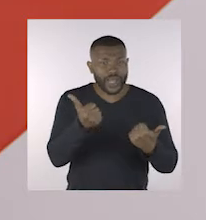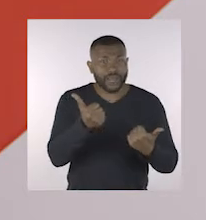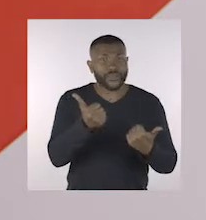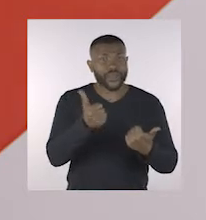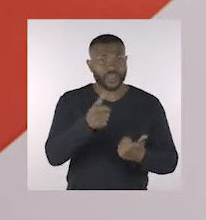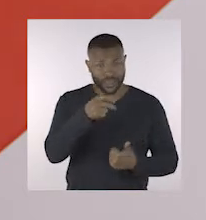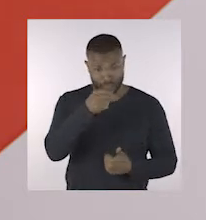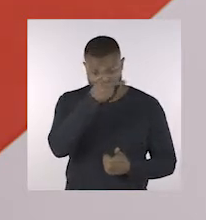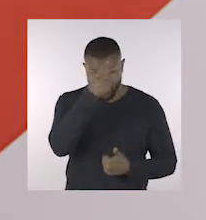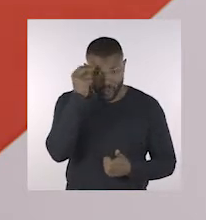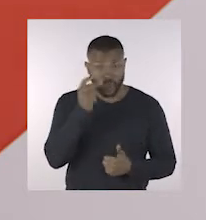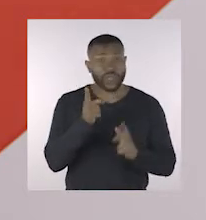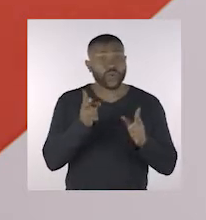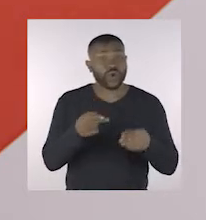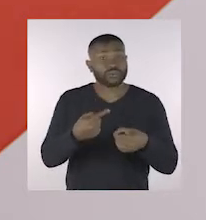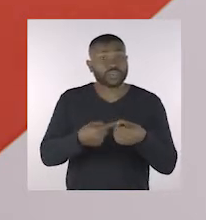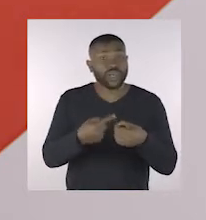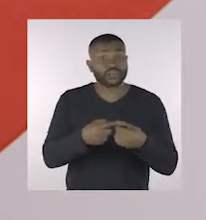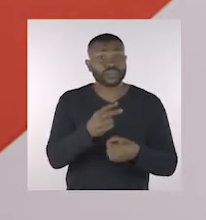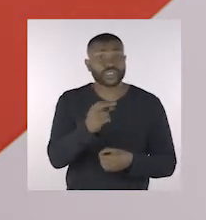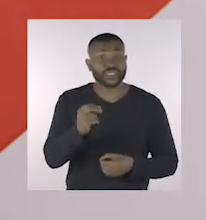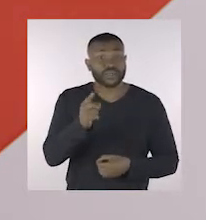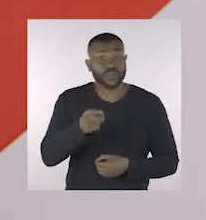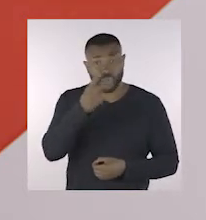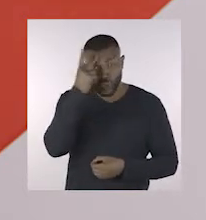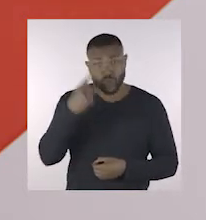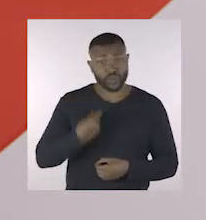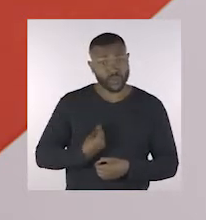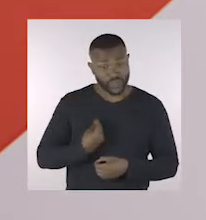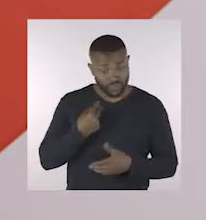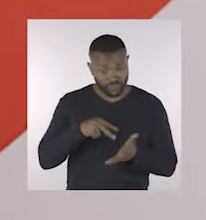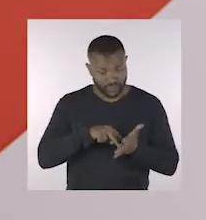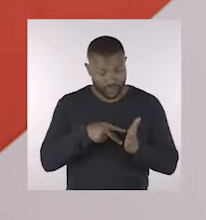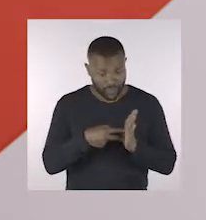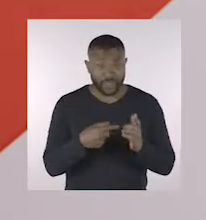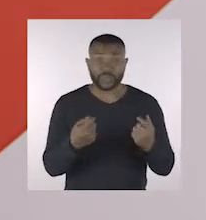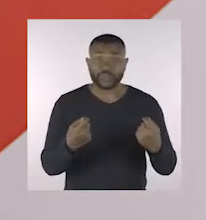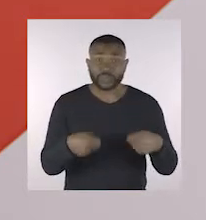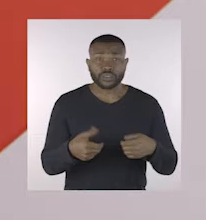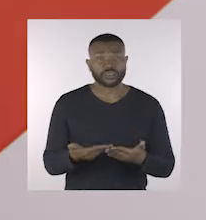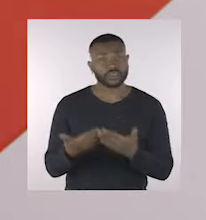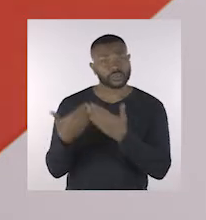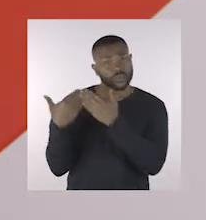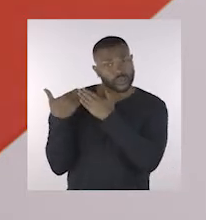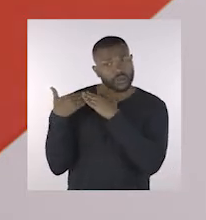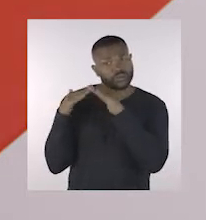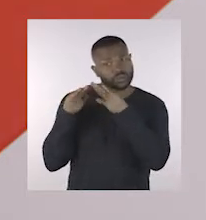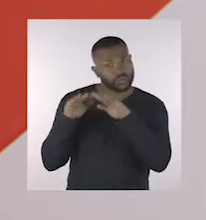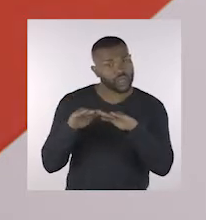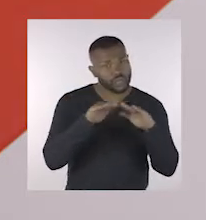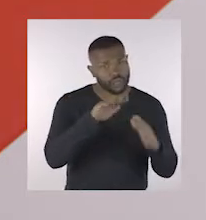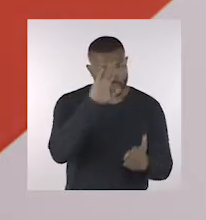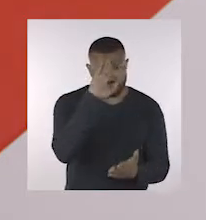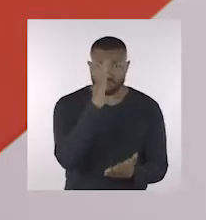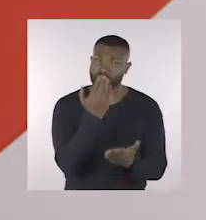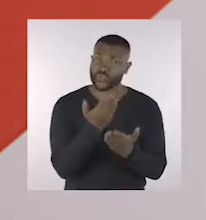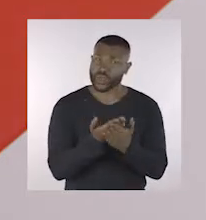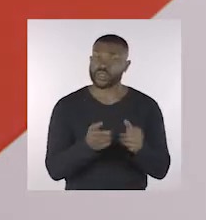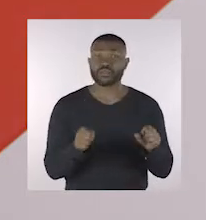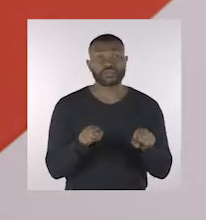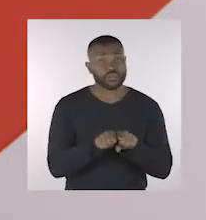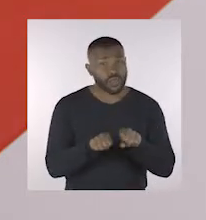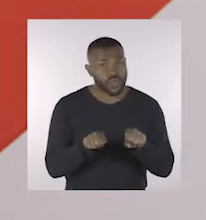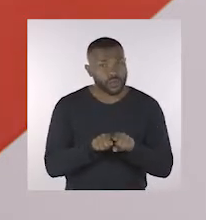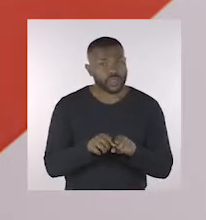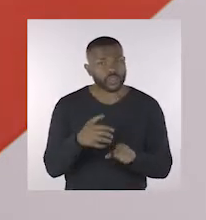cada Subprefeitura é uma cidade de 500 mil habitantes então isso significa que que você tem que delegar Você tem